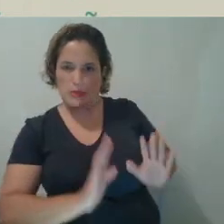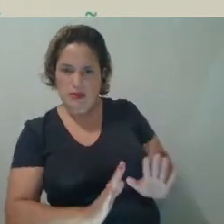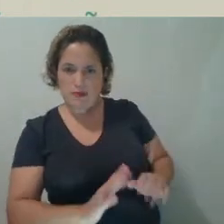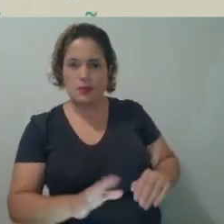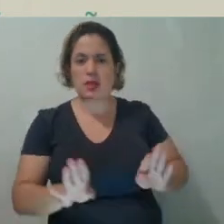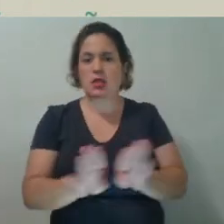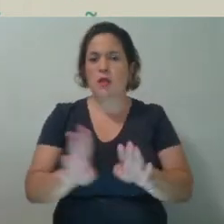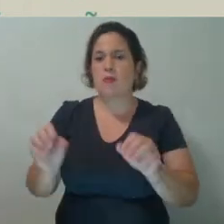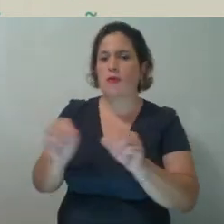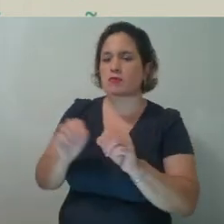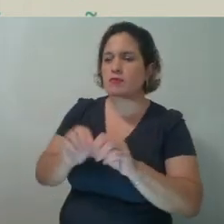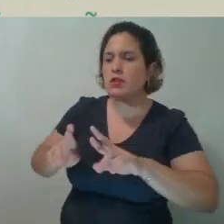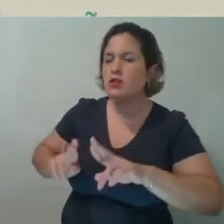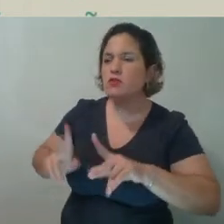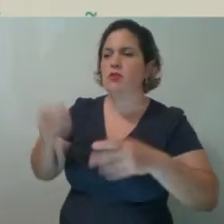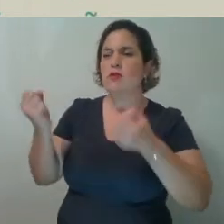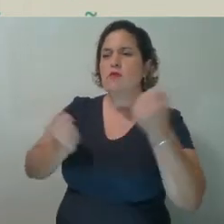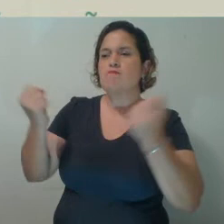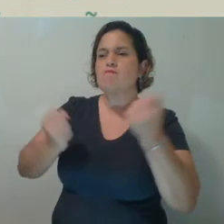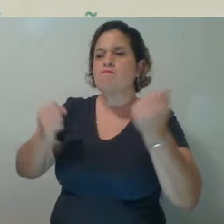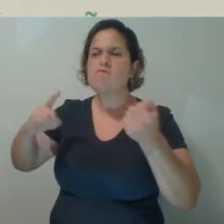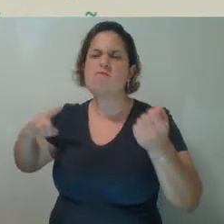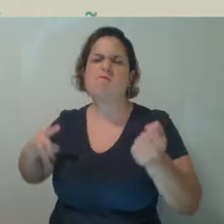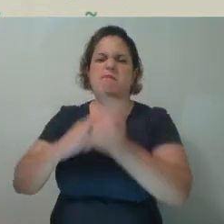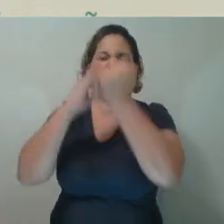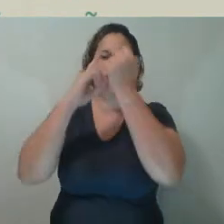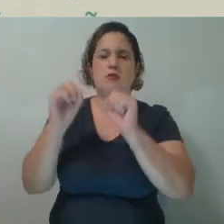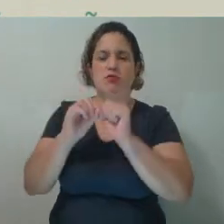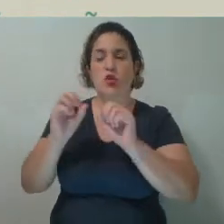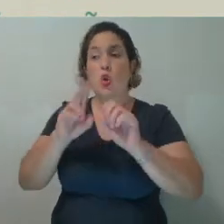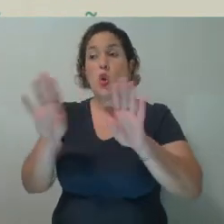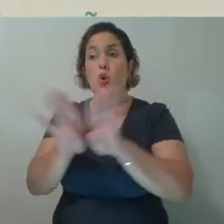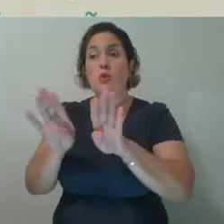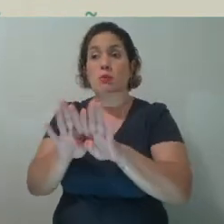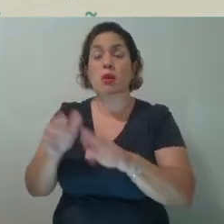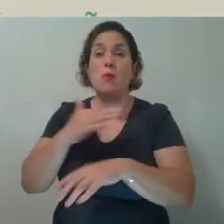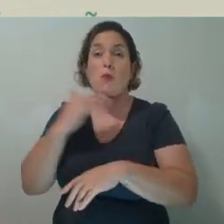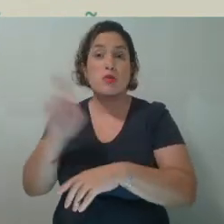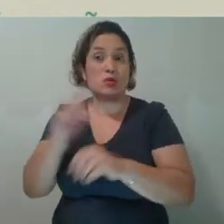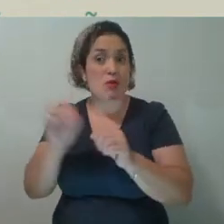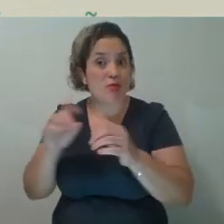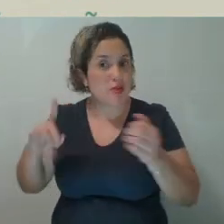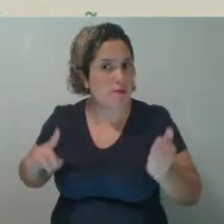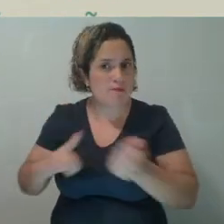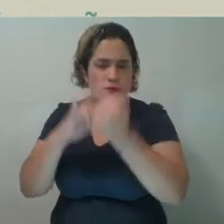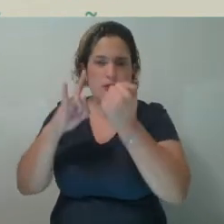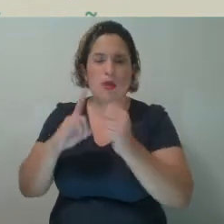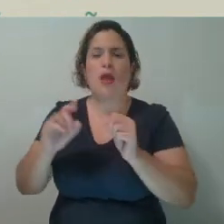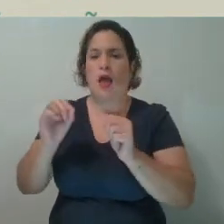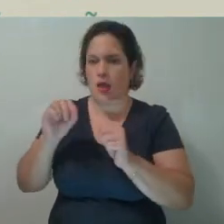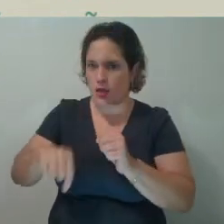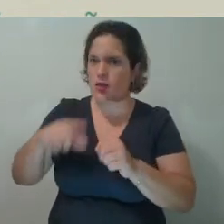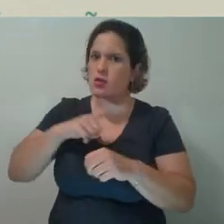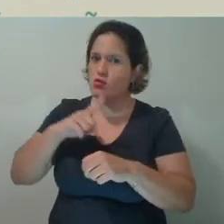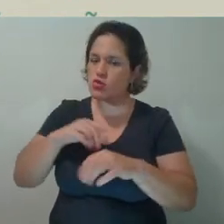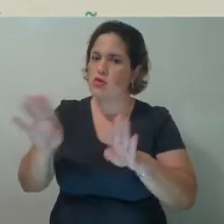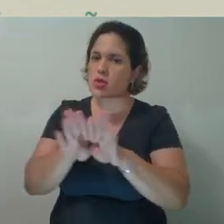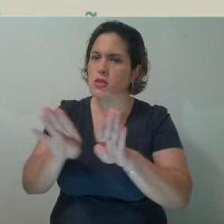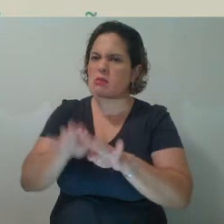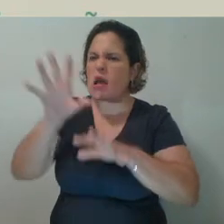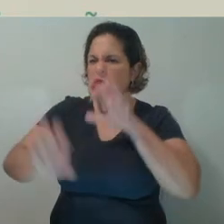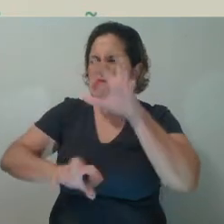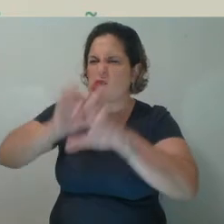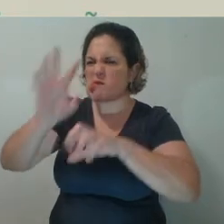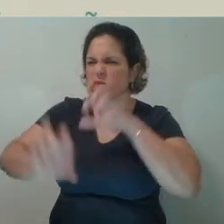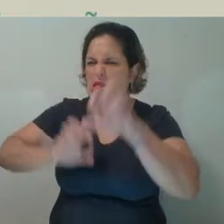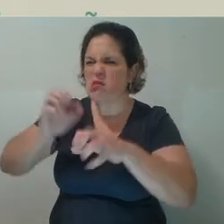classificação e distinção de morte por atropelamento ou morte por lesões não acidentais. Nas lesões não acidentais, a morte por predadores